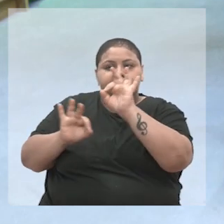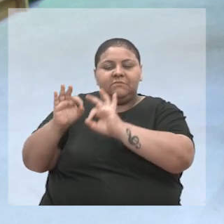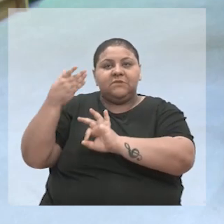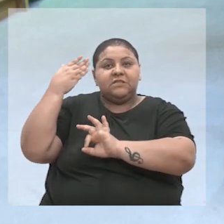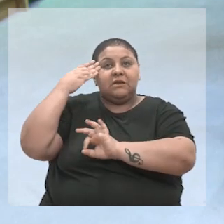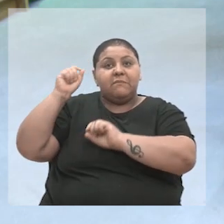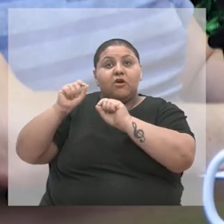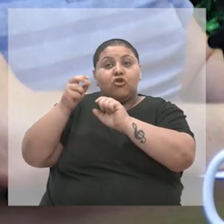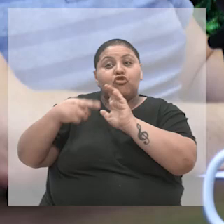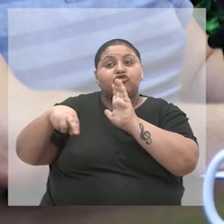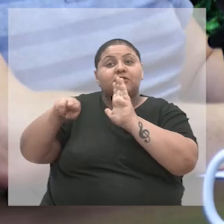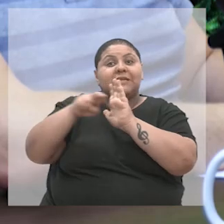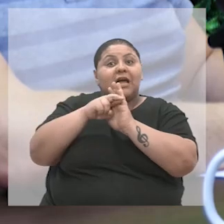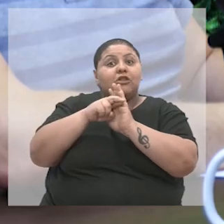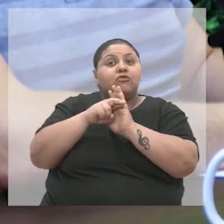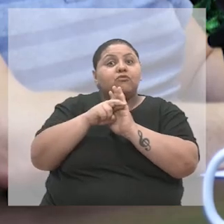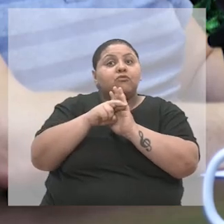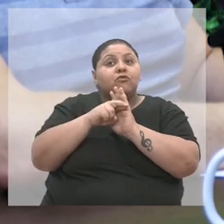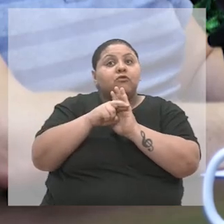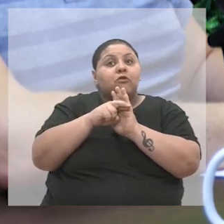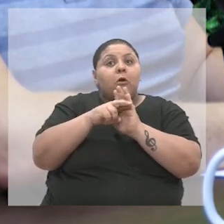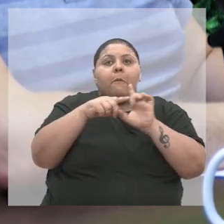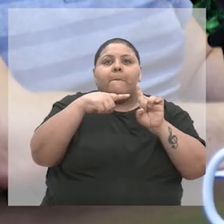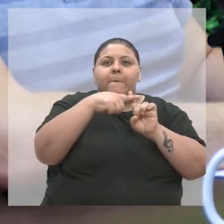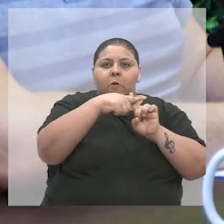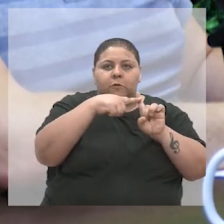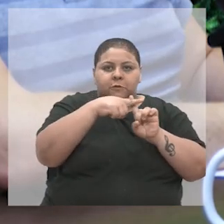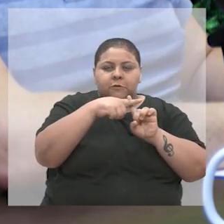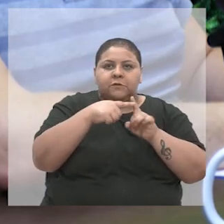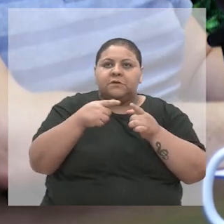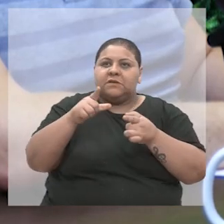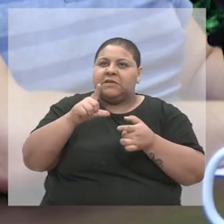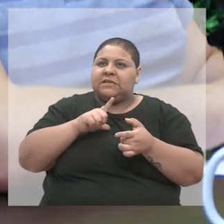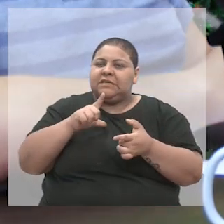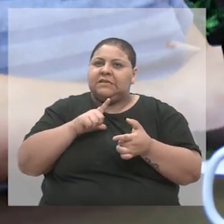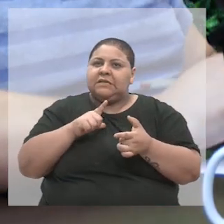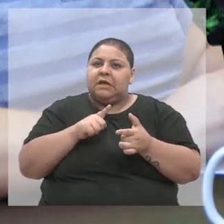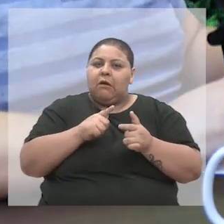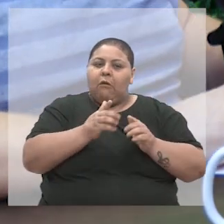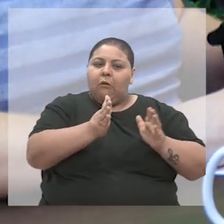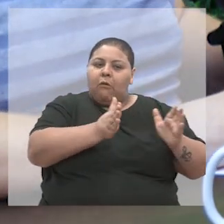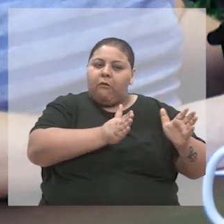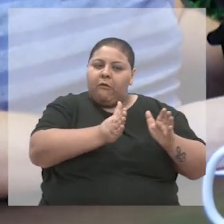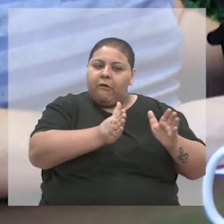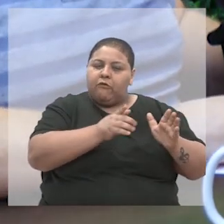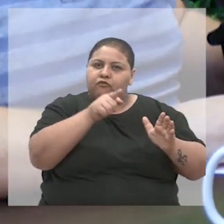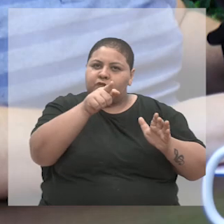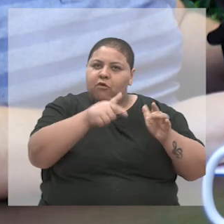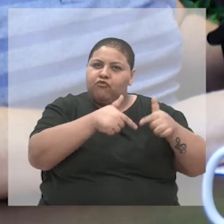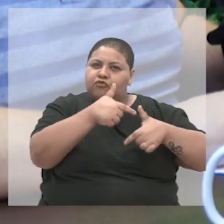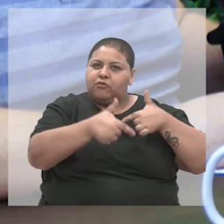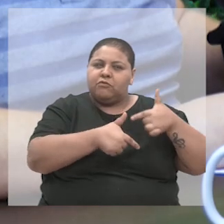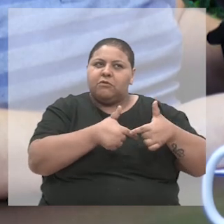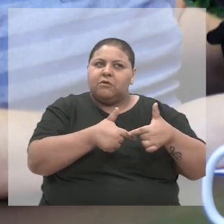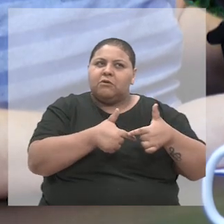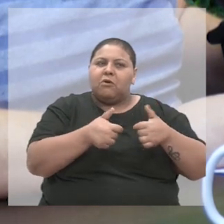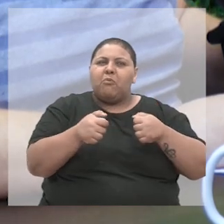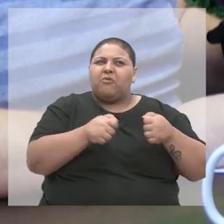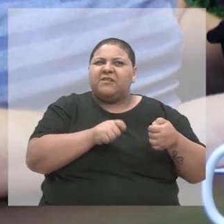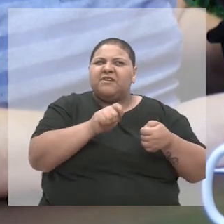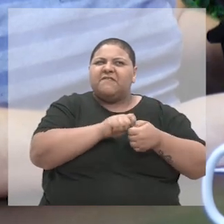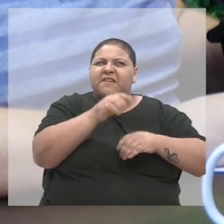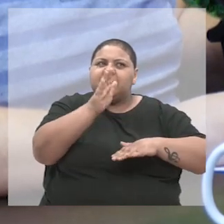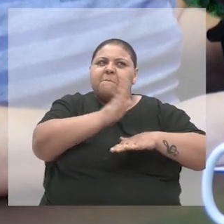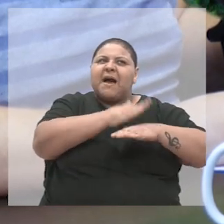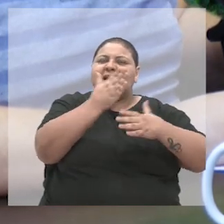ser positivo. Mas existiu em alguma fase da tua carreira assim, tu diz, poxa, poderia ter feito mais algo? Poderia